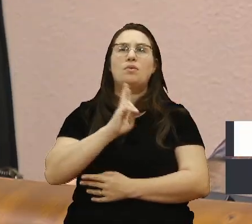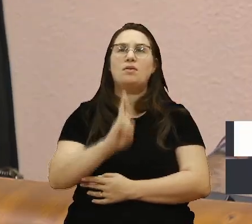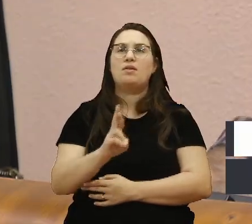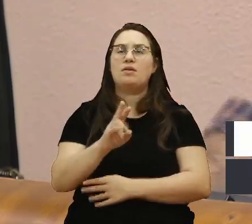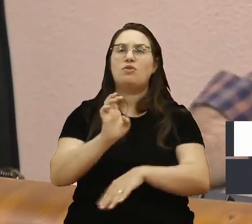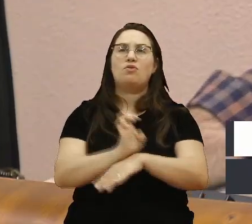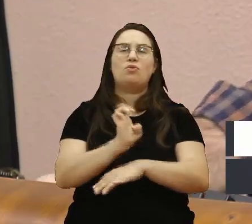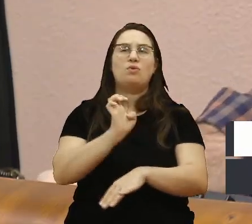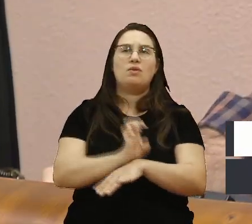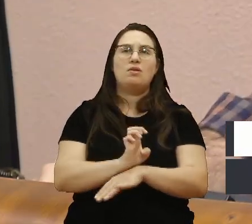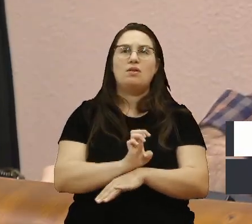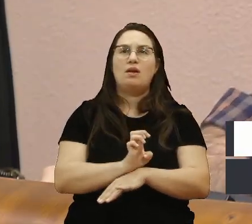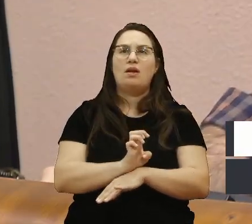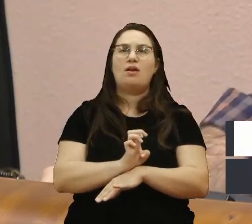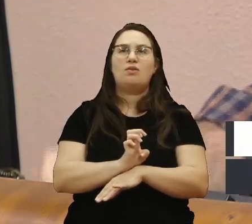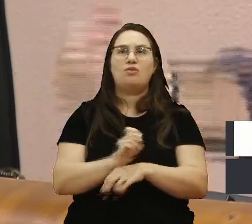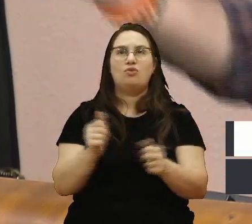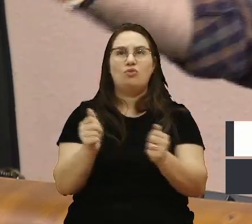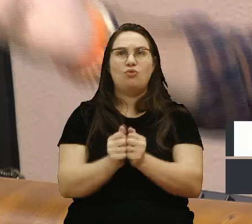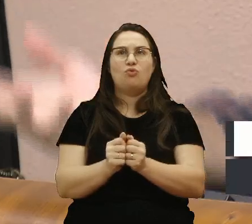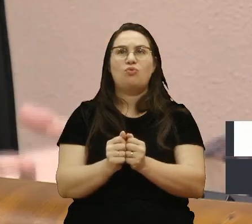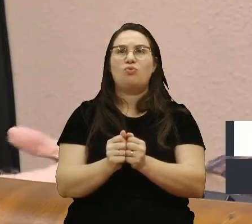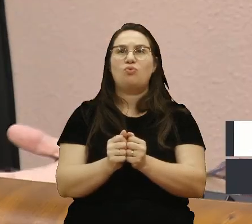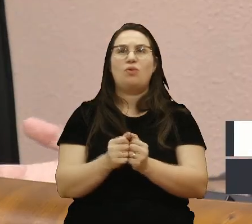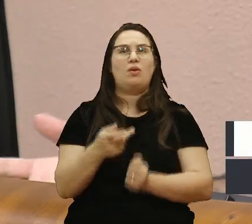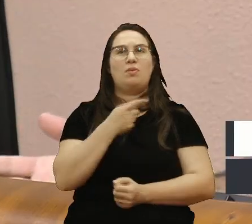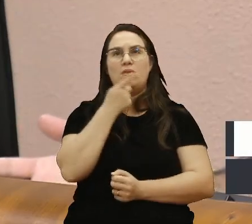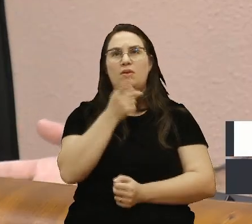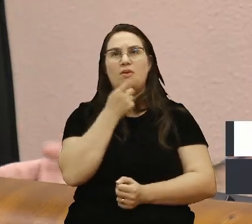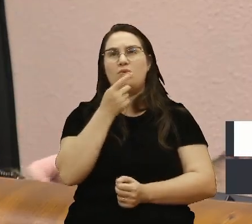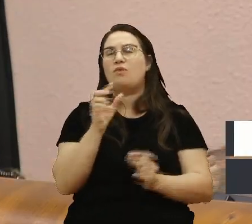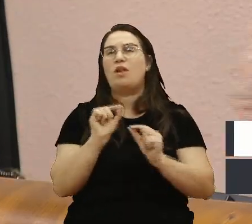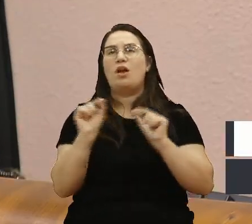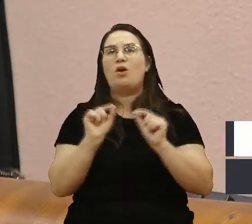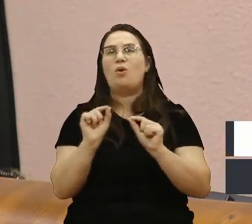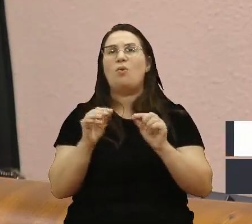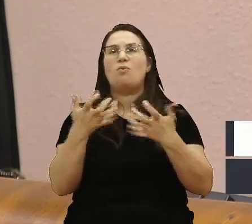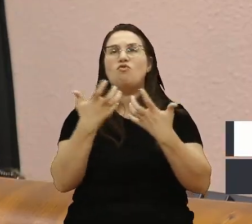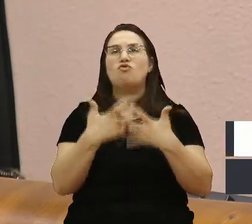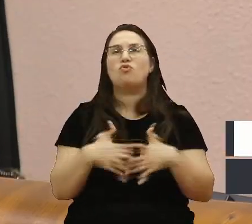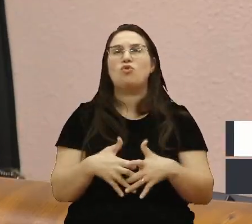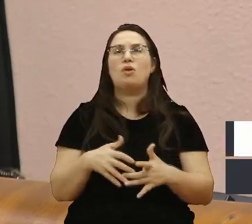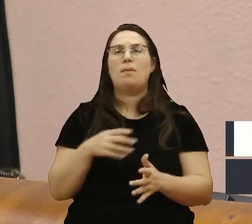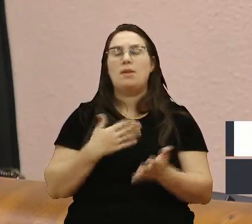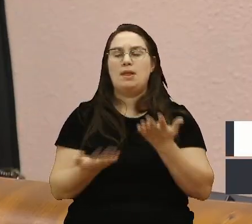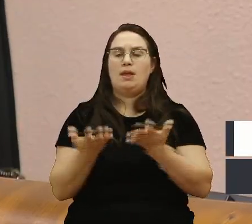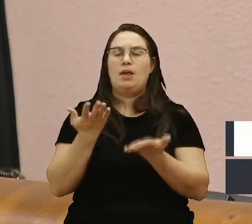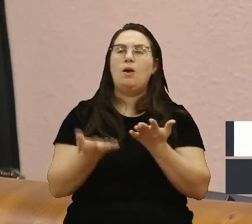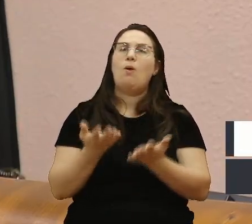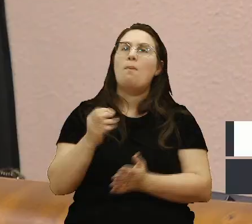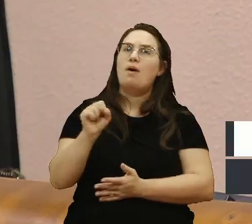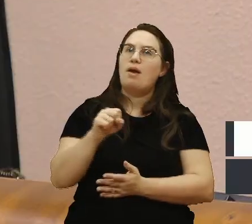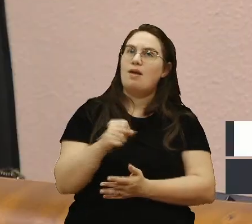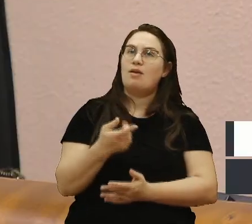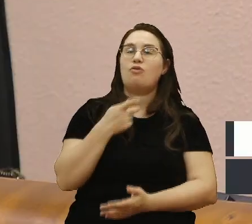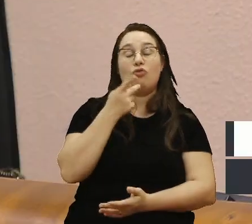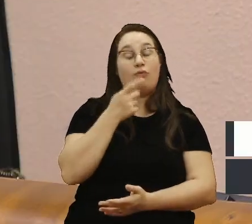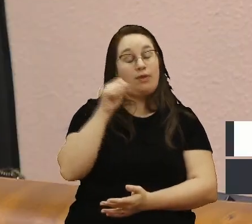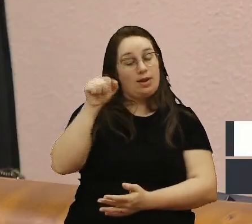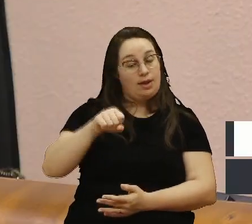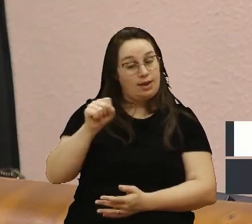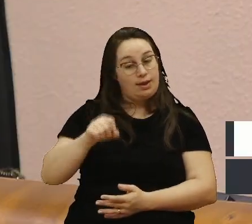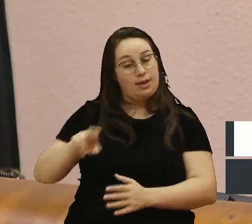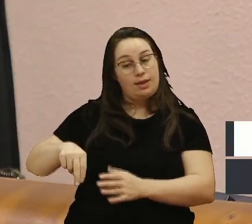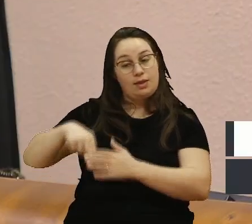se entrasse dentro de uma propriedade de um texano. Eu não preciso falar como que funciona lá. Ah, mas tem que comparar lá. Eu já falei aqui nessa tribuna e vou